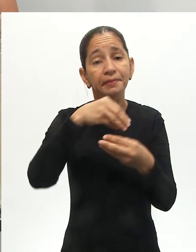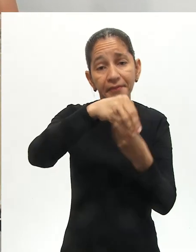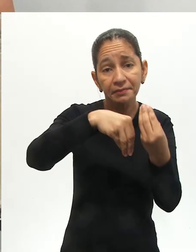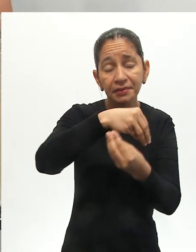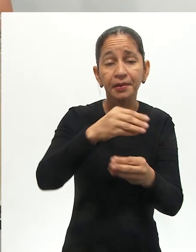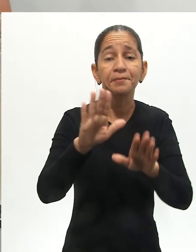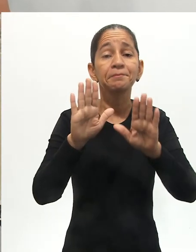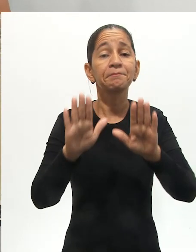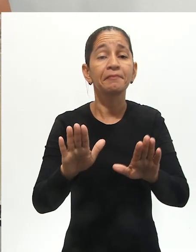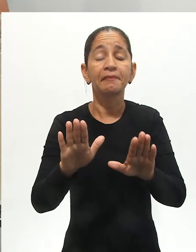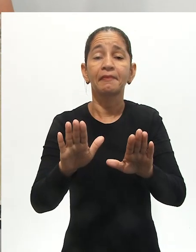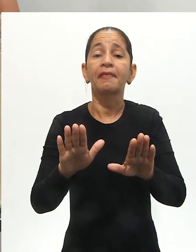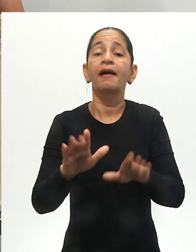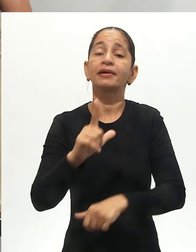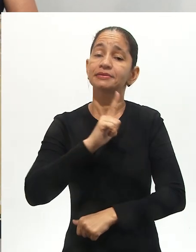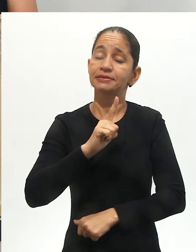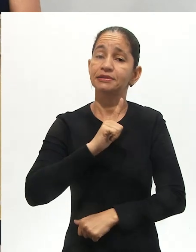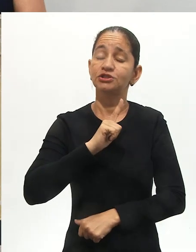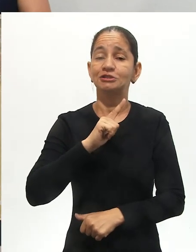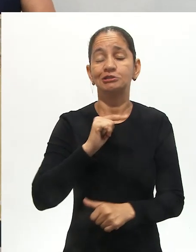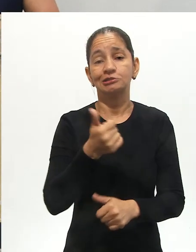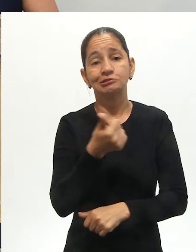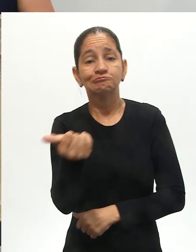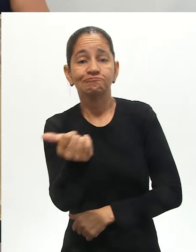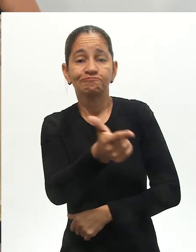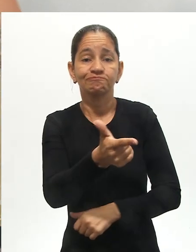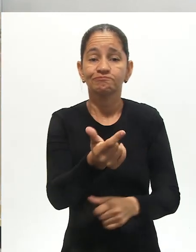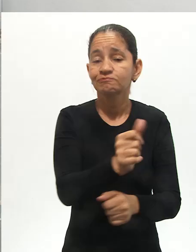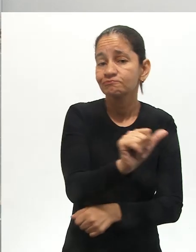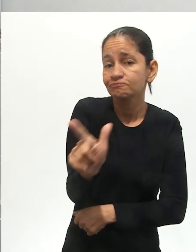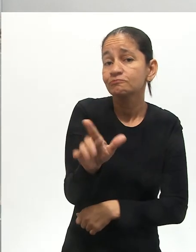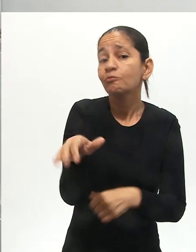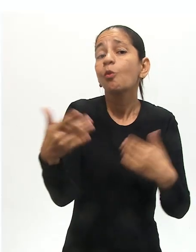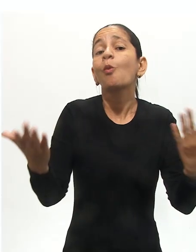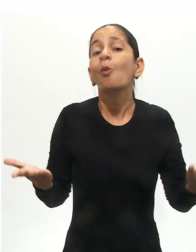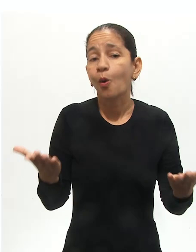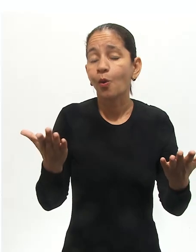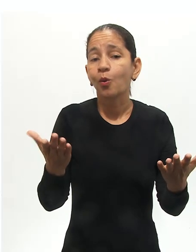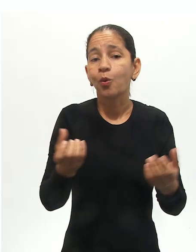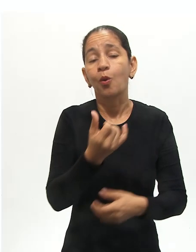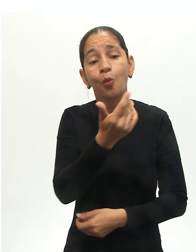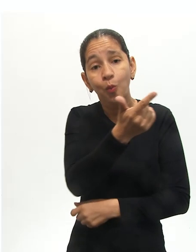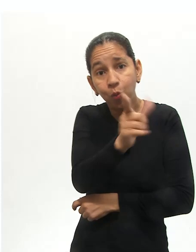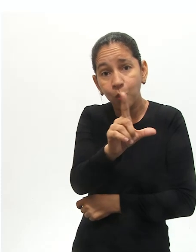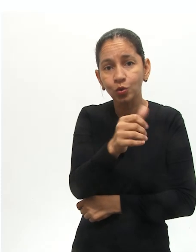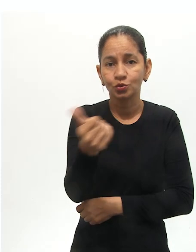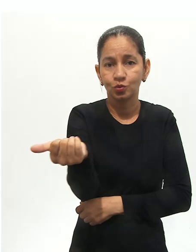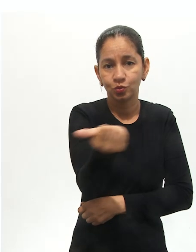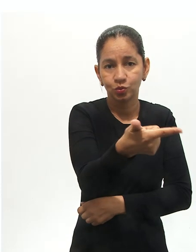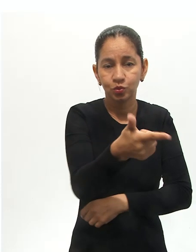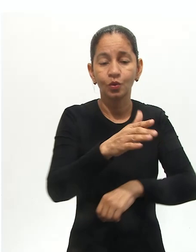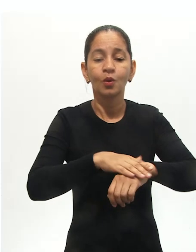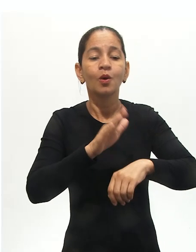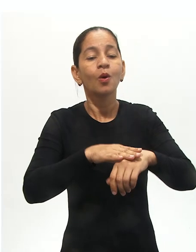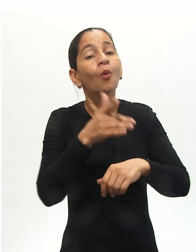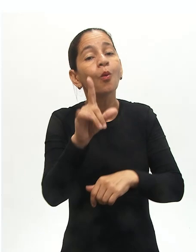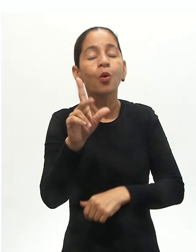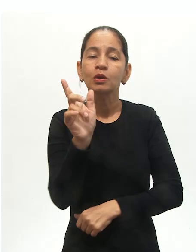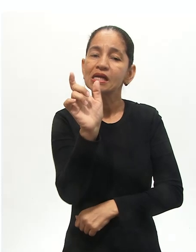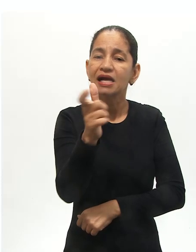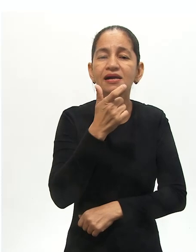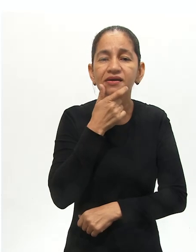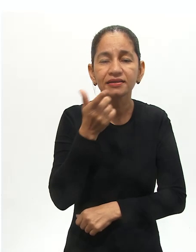educação religiosa ela vai ganhar uma concorrência, que seria o Ratio Studiorum, que